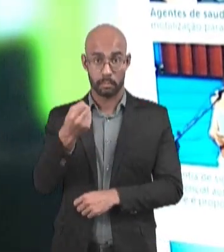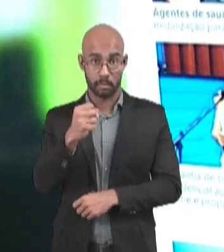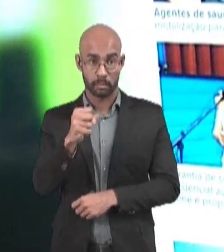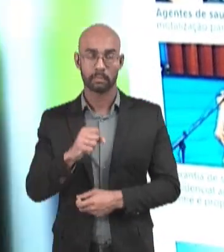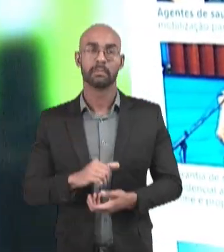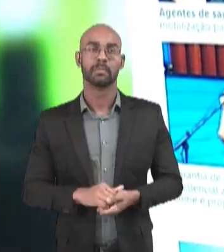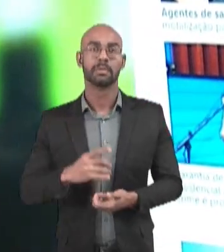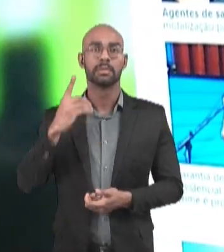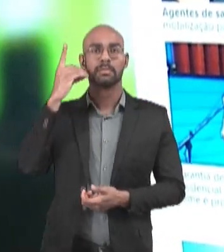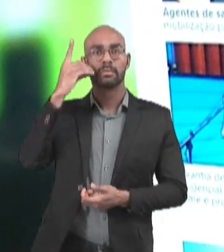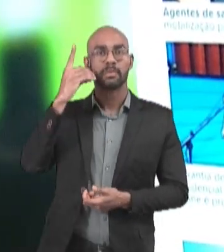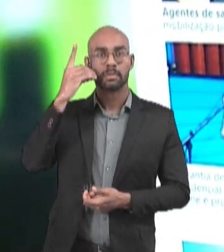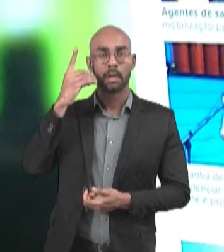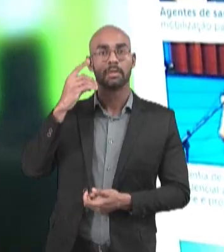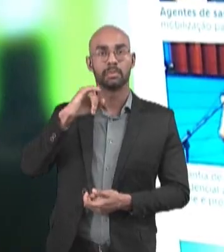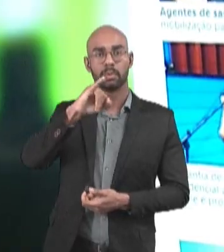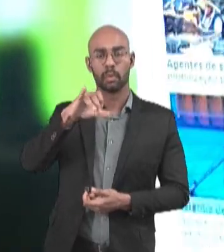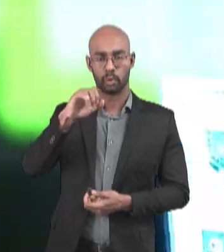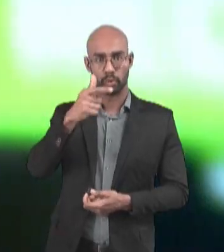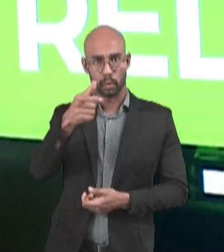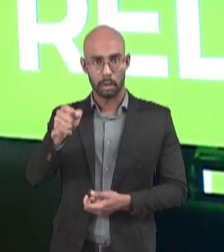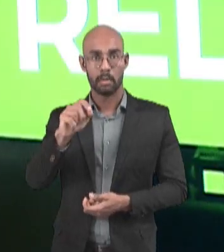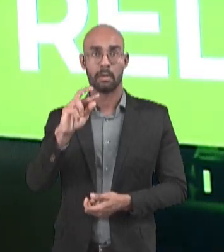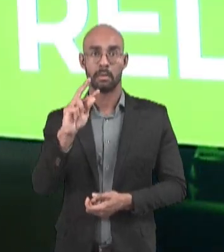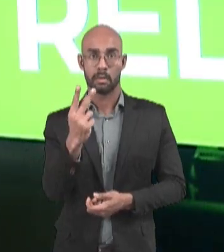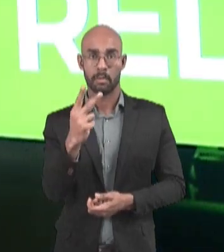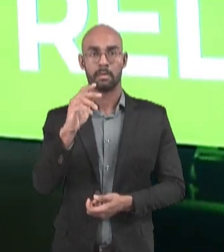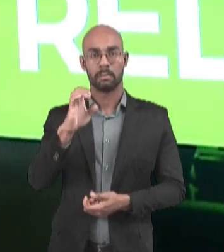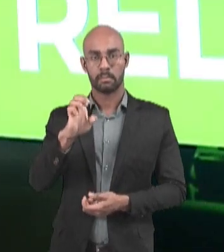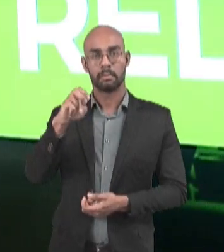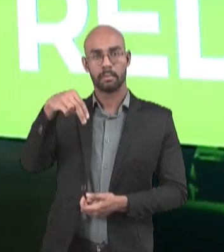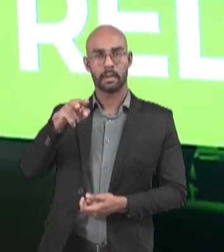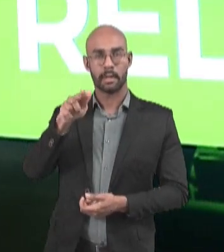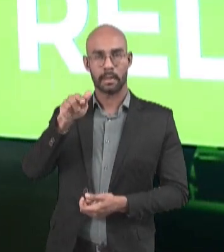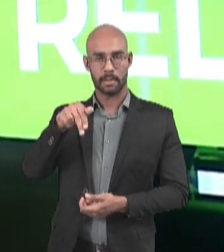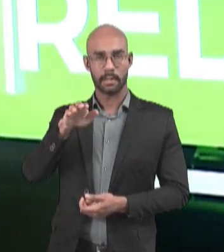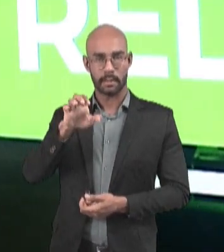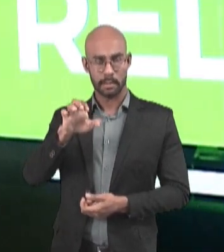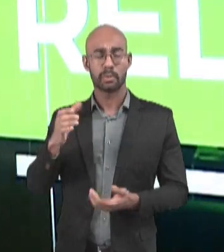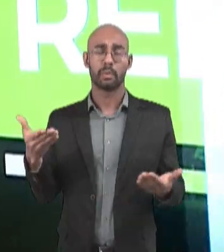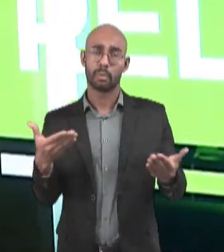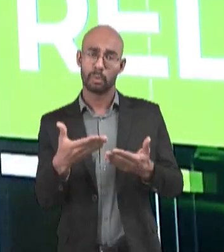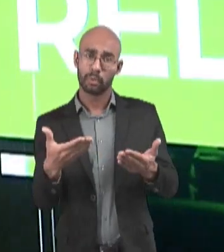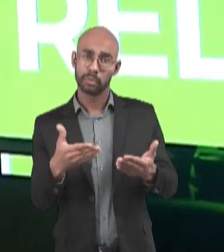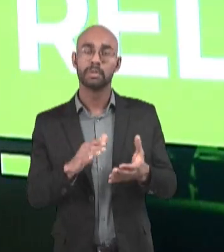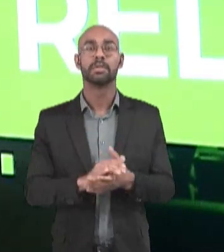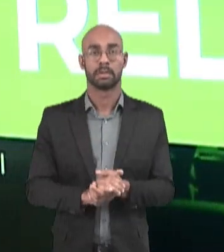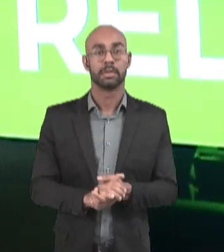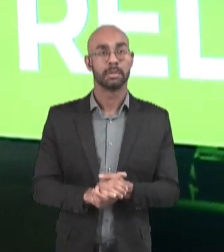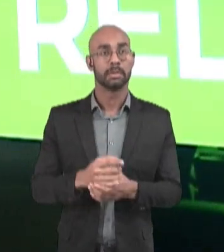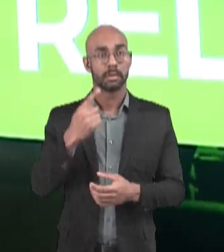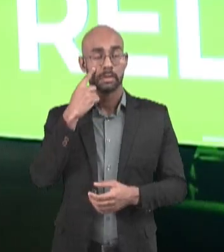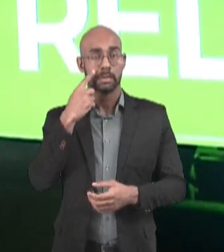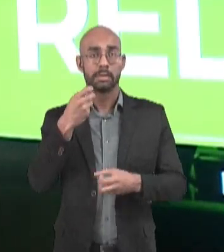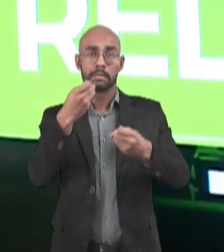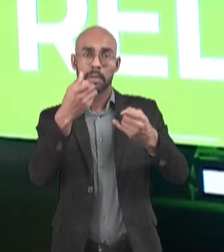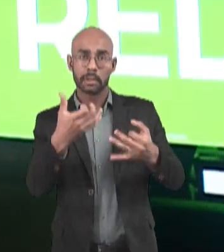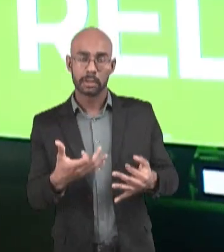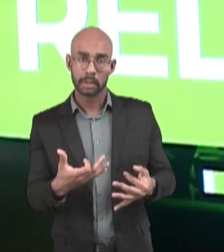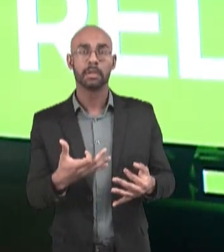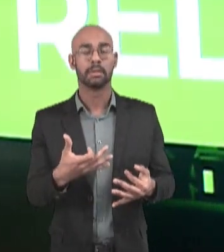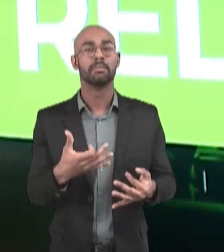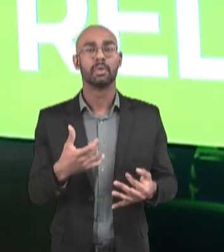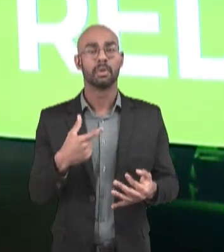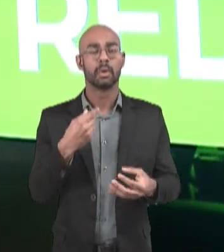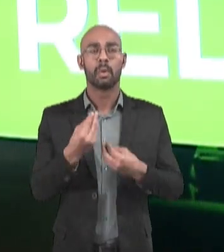11h38, e o deputado João Henrique ocupou a tribuna durante o grande expediente da sessão de hoje. Num primeiro momento, voltou